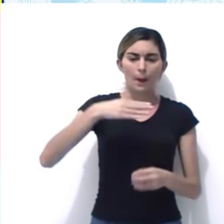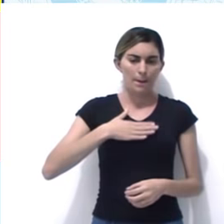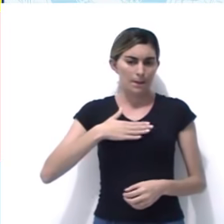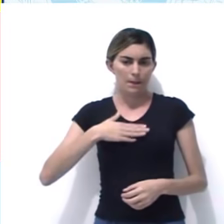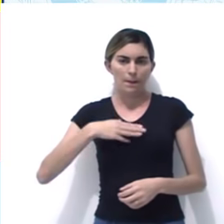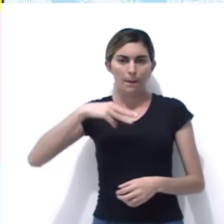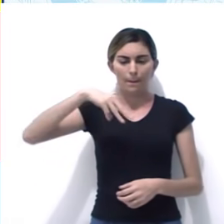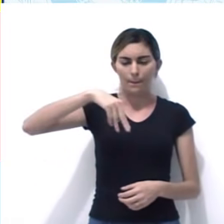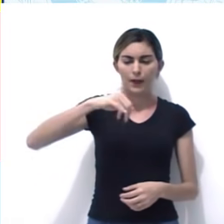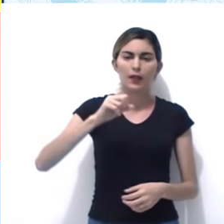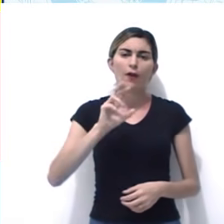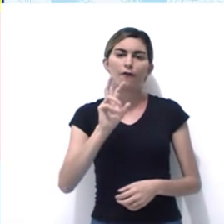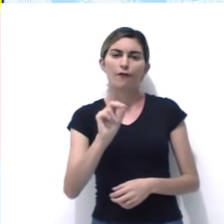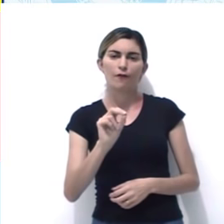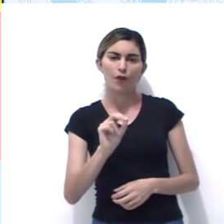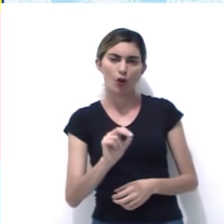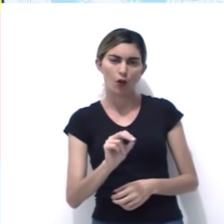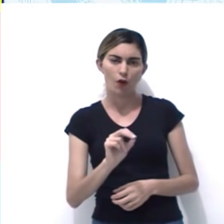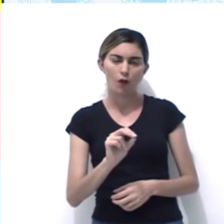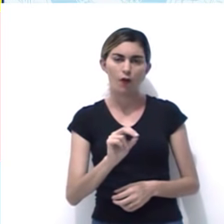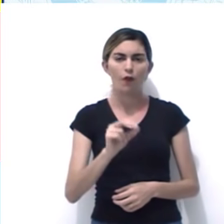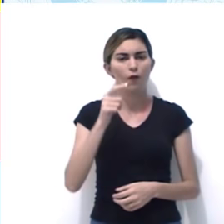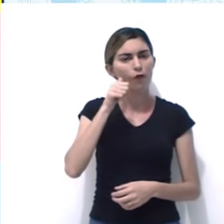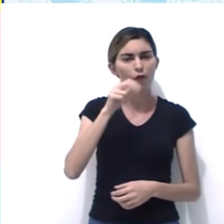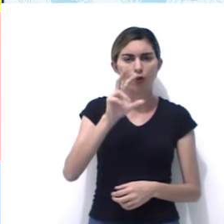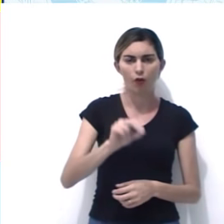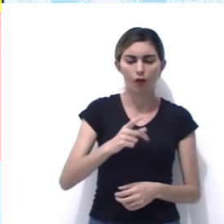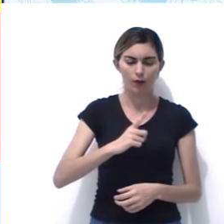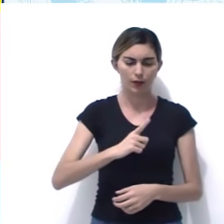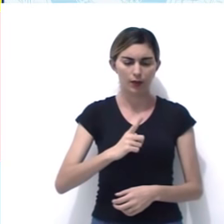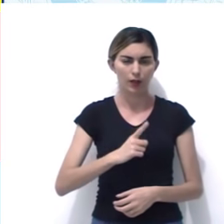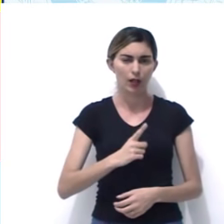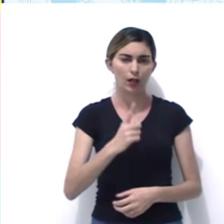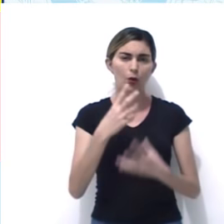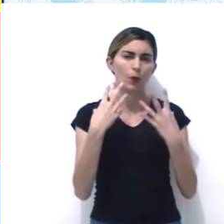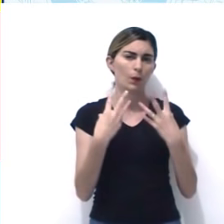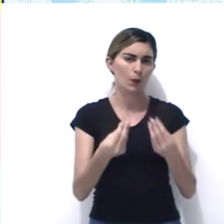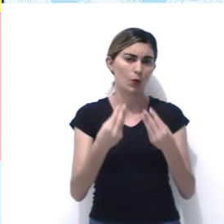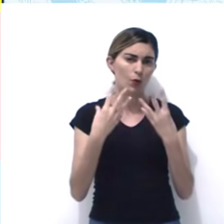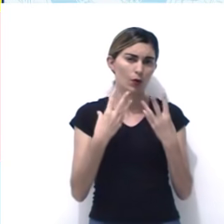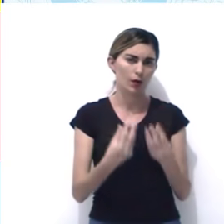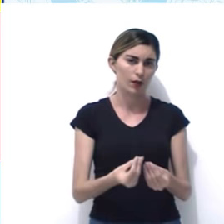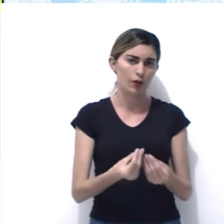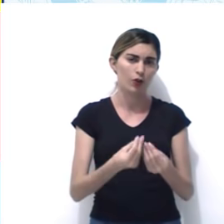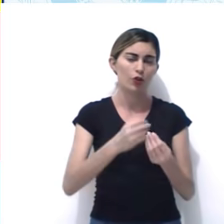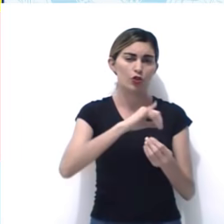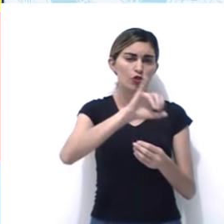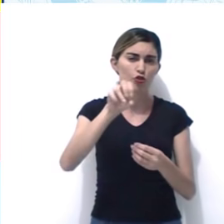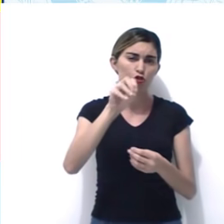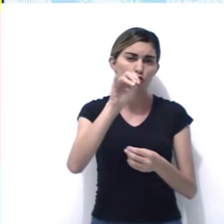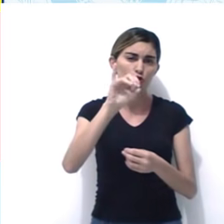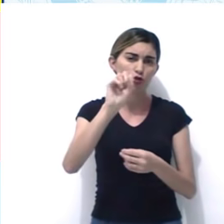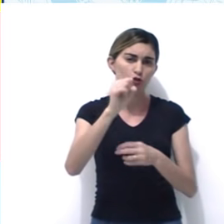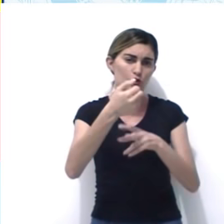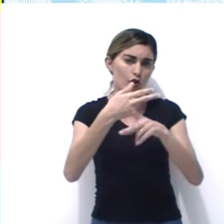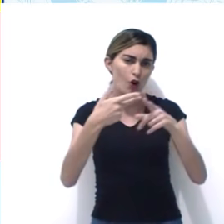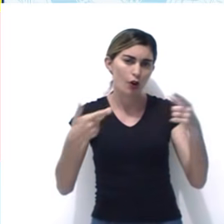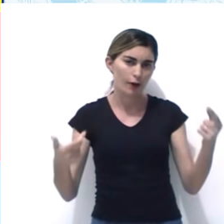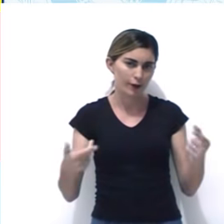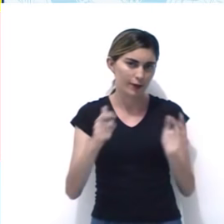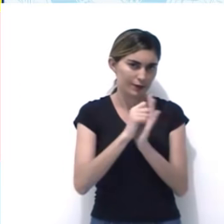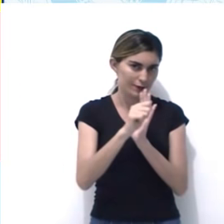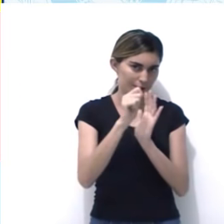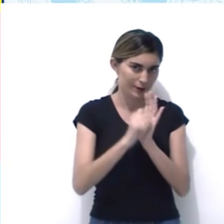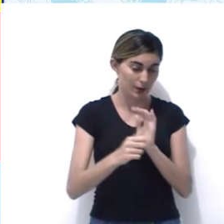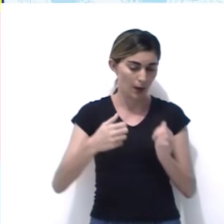vó tem muitas jóias anota aí a